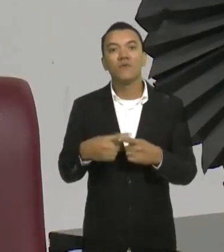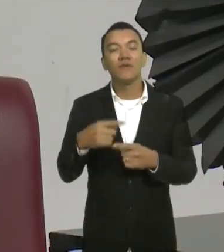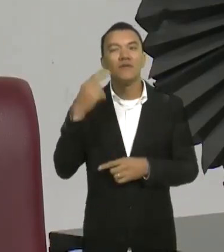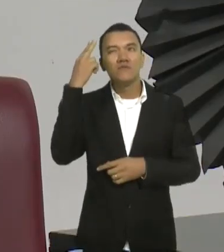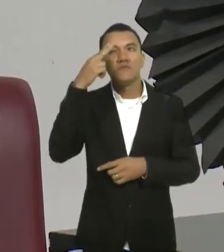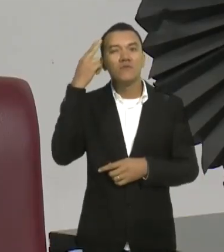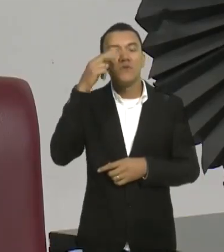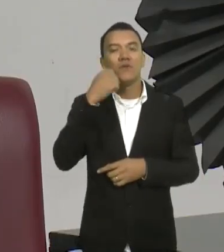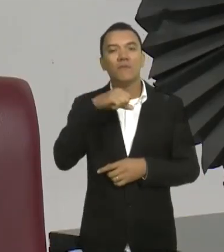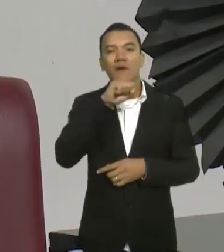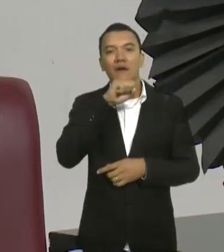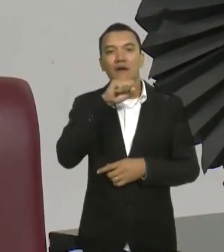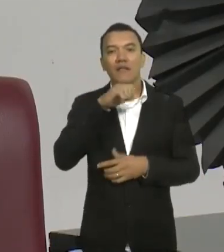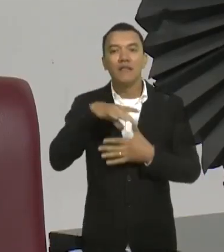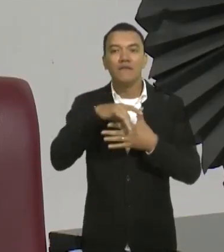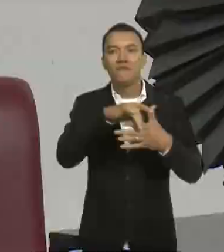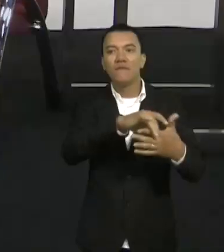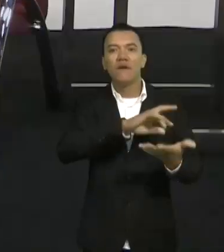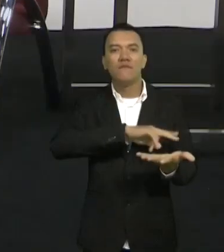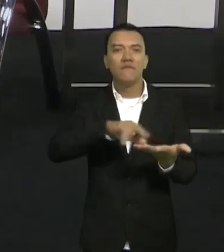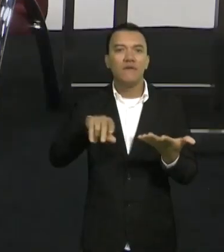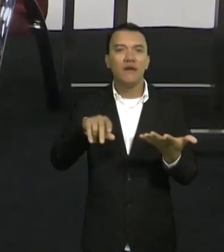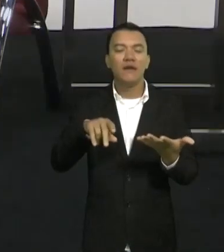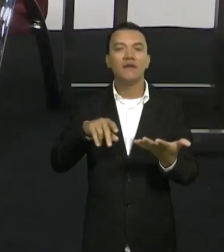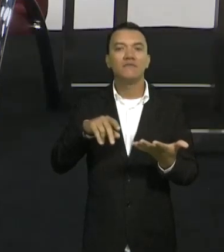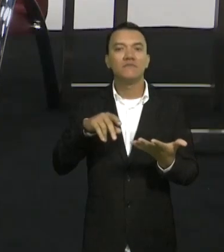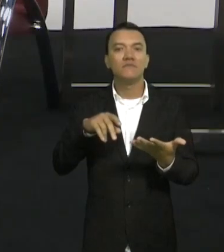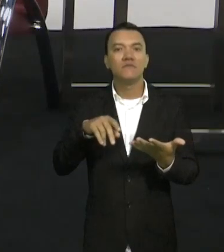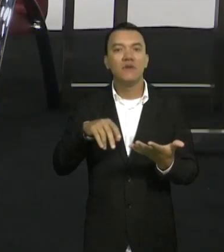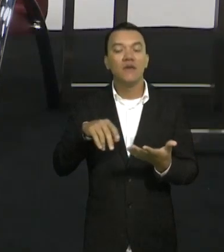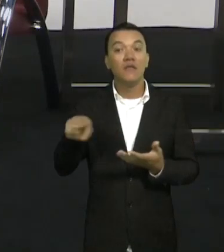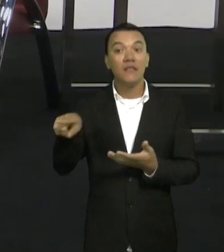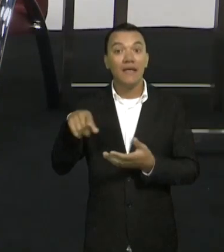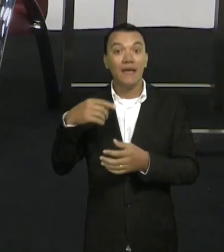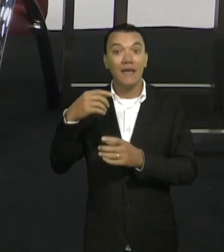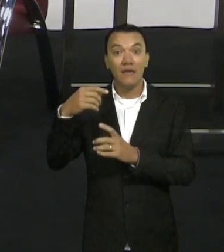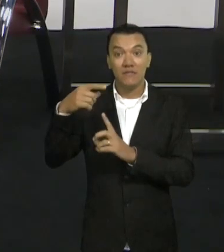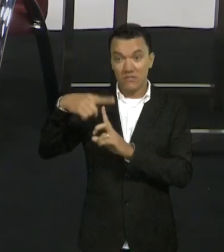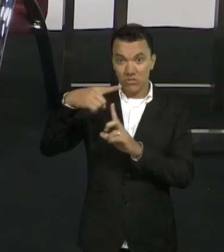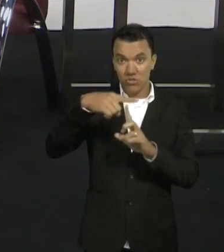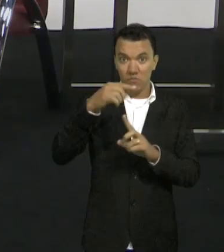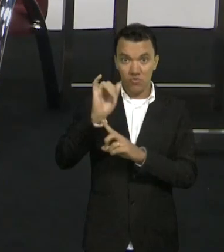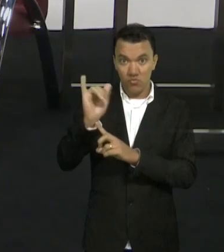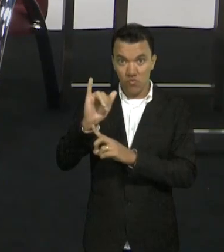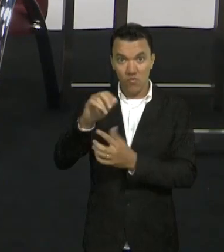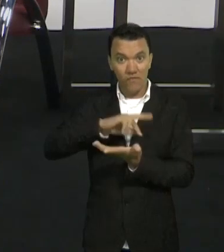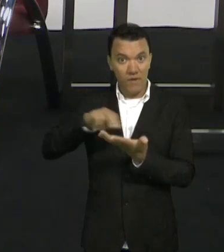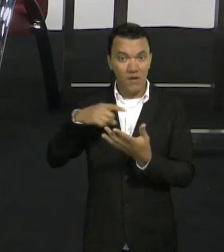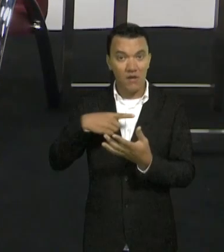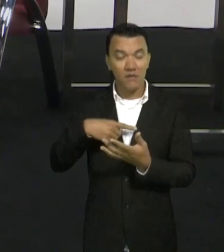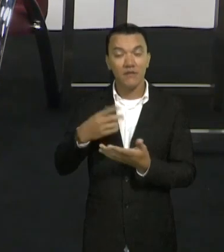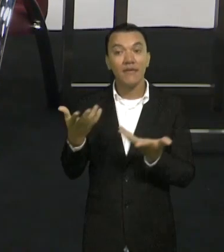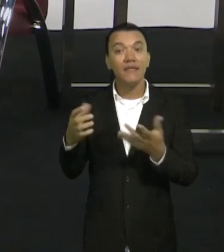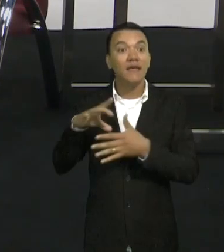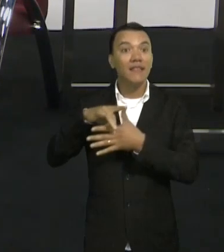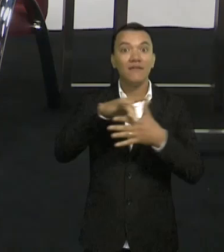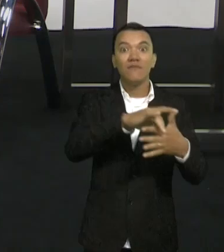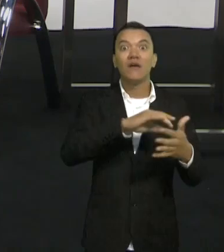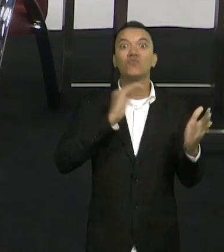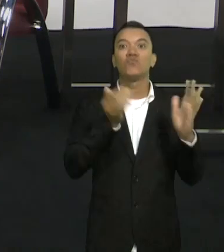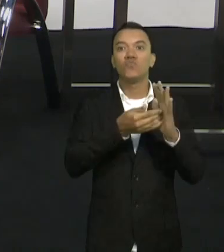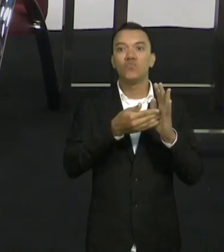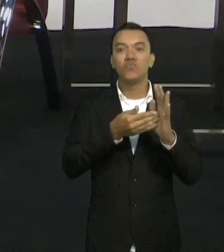levar vários ritmos quando ela fosse em outro estado. Sotaques. Vários sotaques. Quando ela fosse em outro estado, ela queria levar todos os